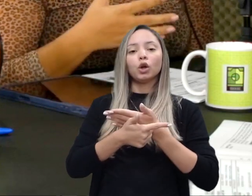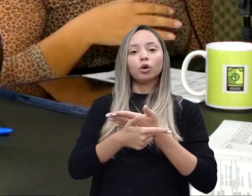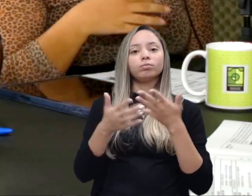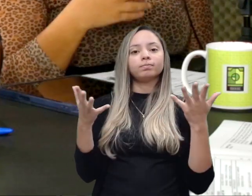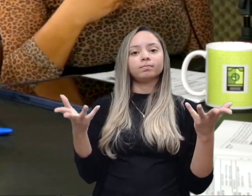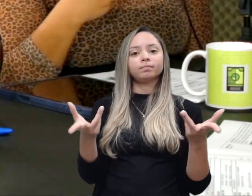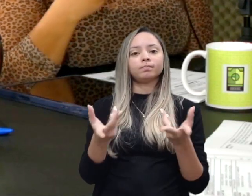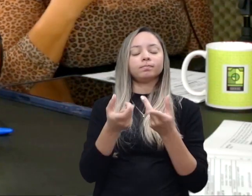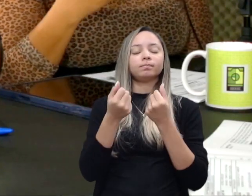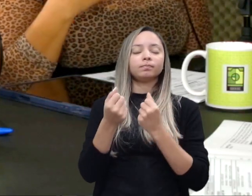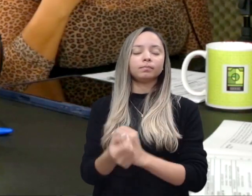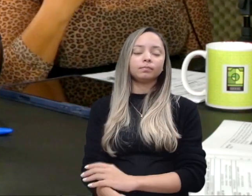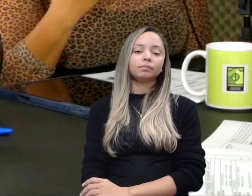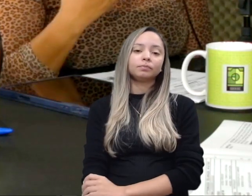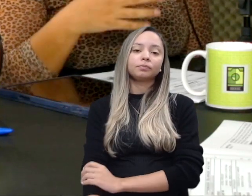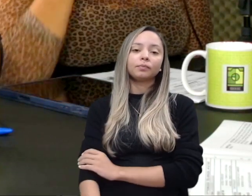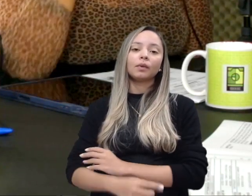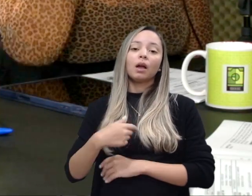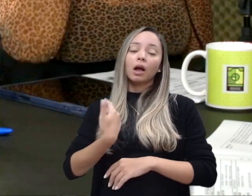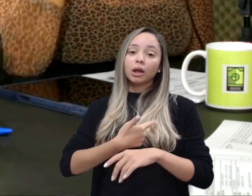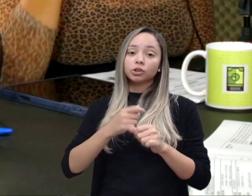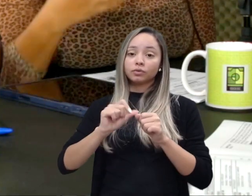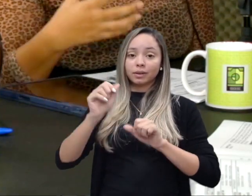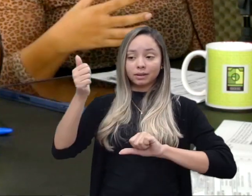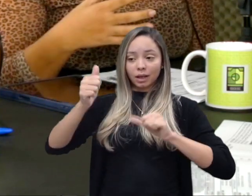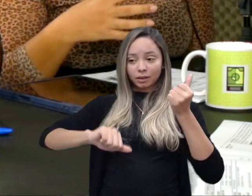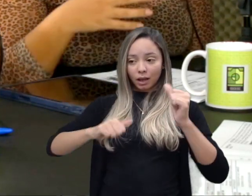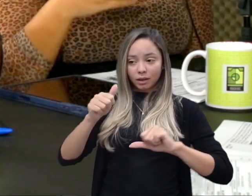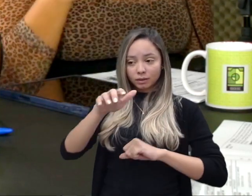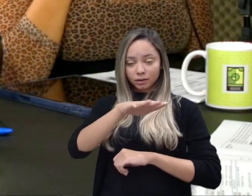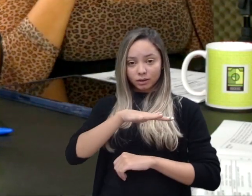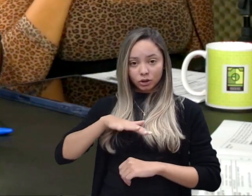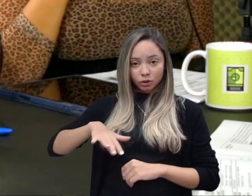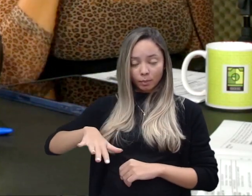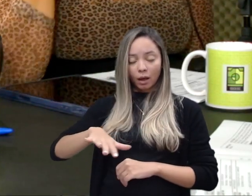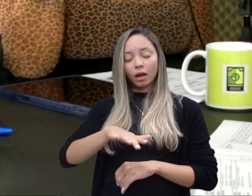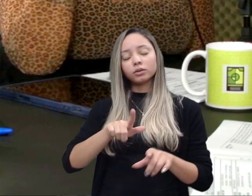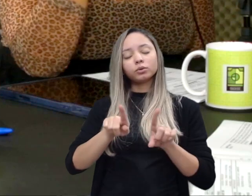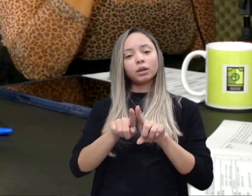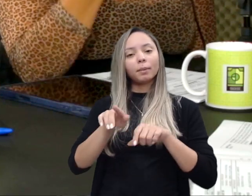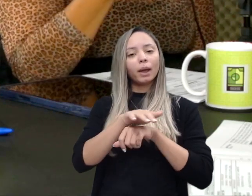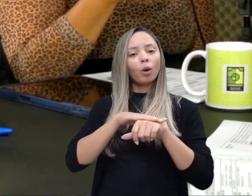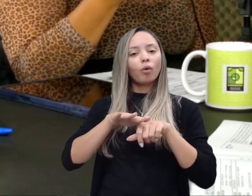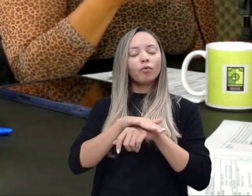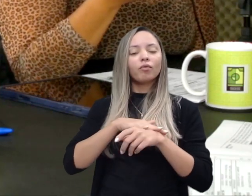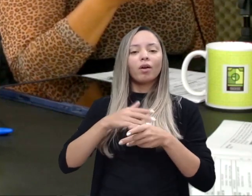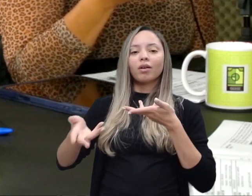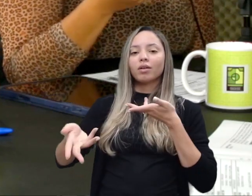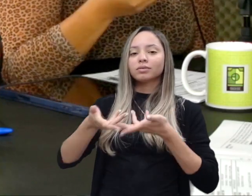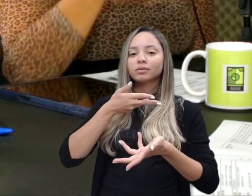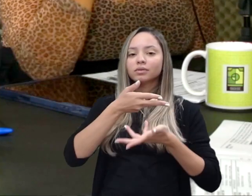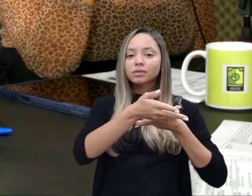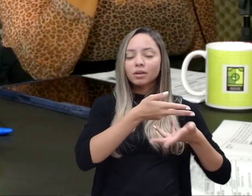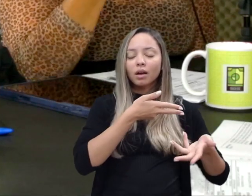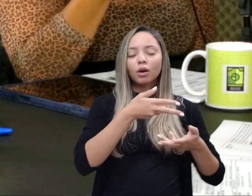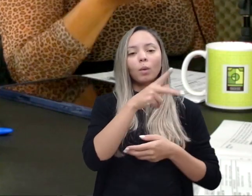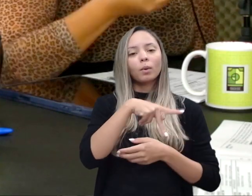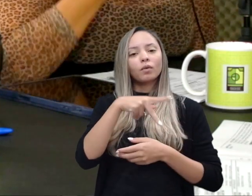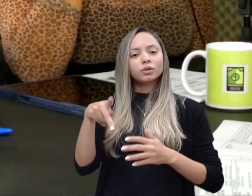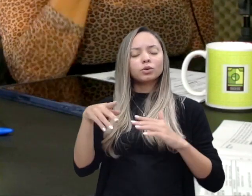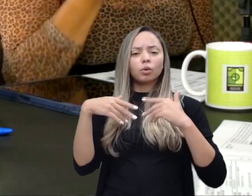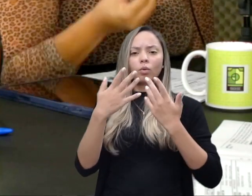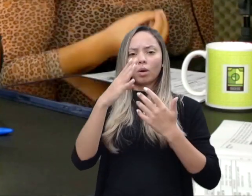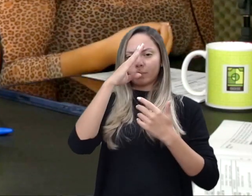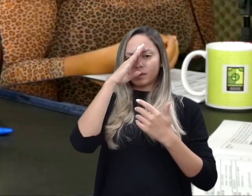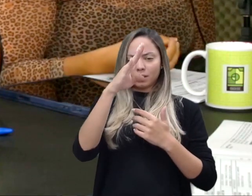plena. Então, a gente faz a análise daquele espaço, a gente conversa com o professor, quais são as tuas